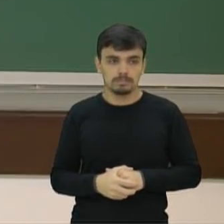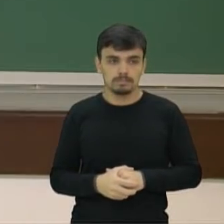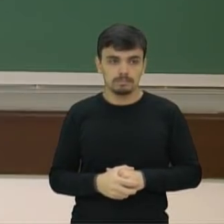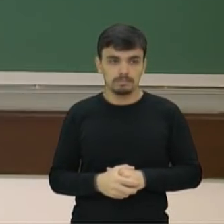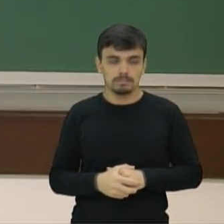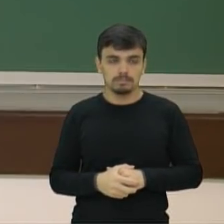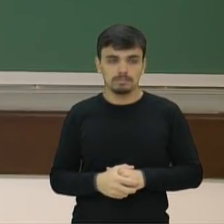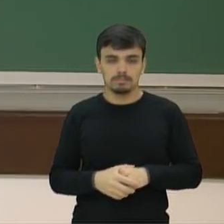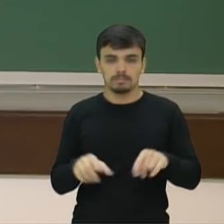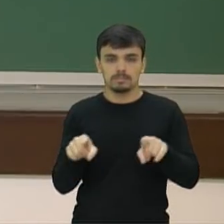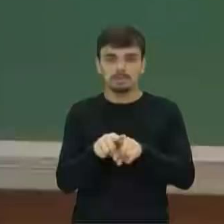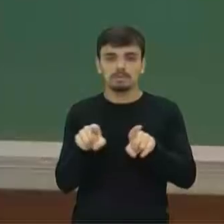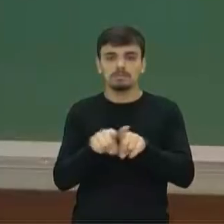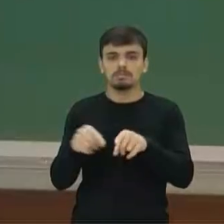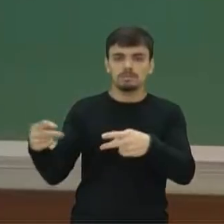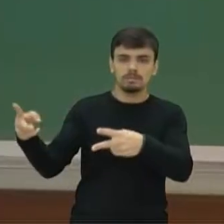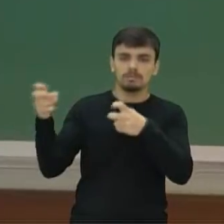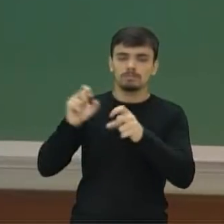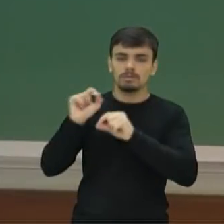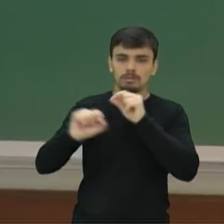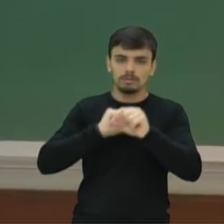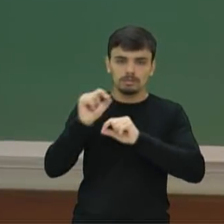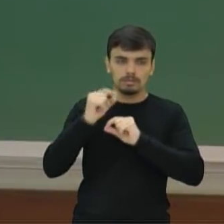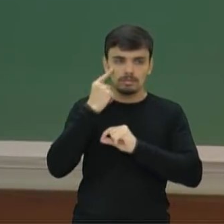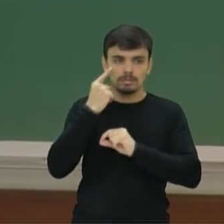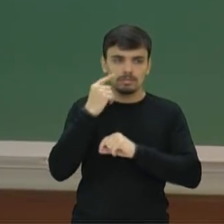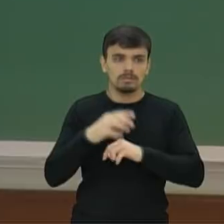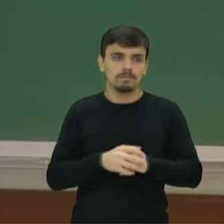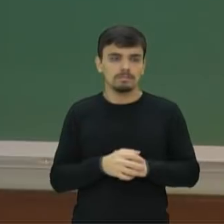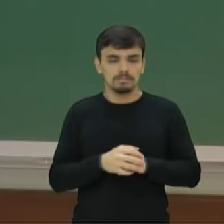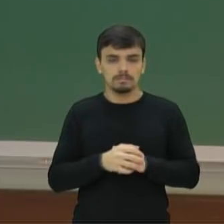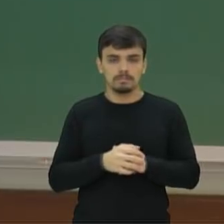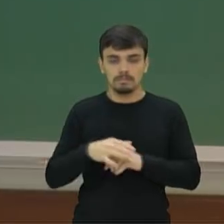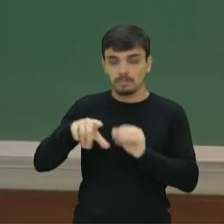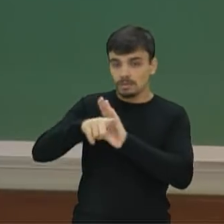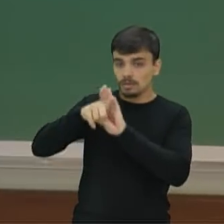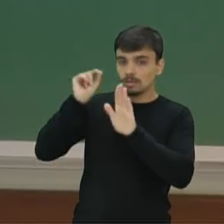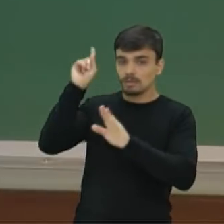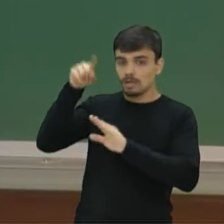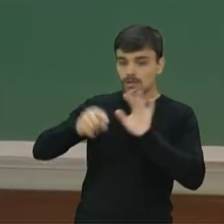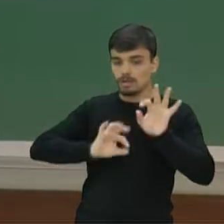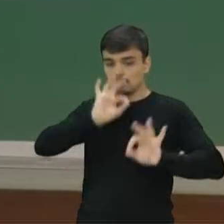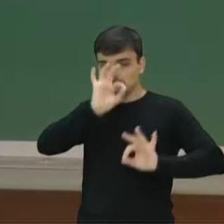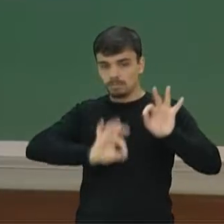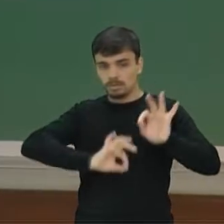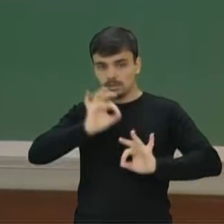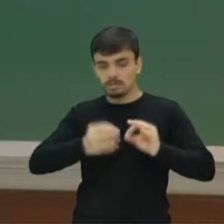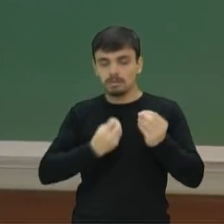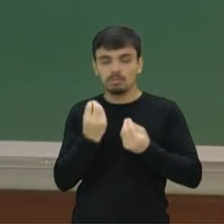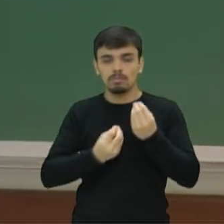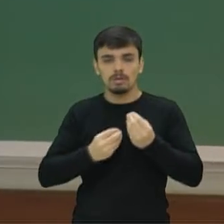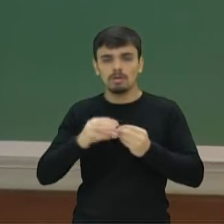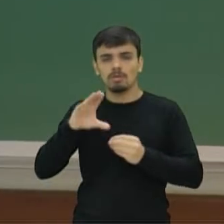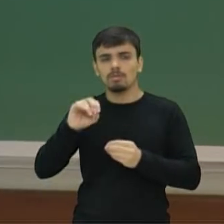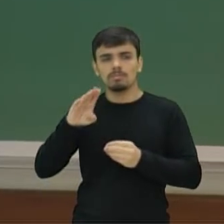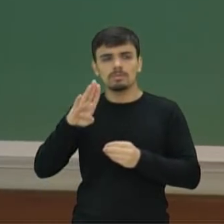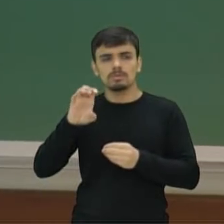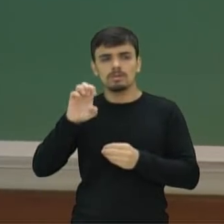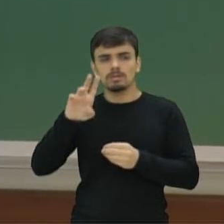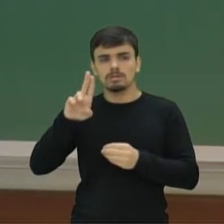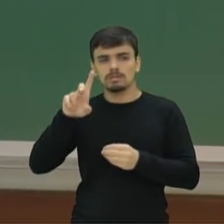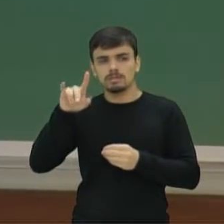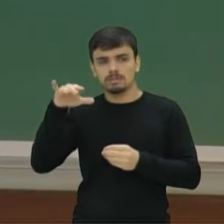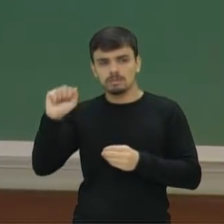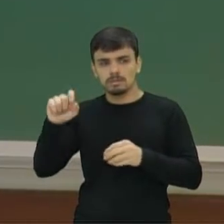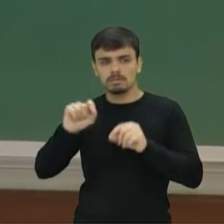também, nós vamos perceber a obsolescência que ela é planejada. Quando a gente fala em obsolescência planejada,